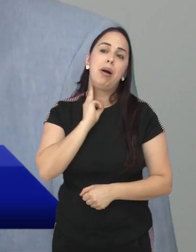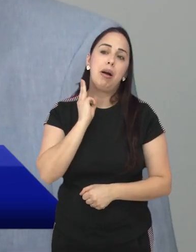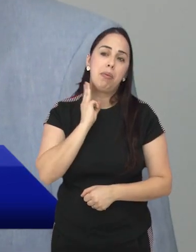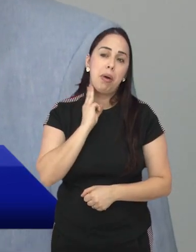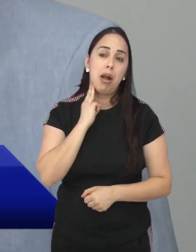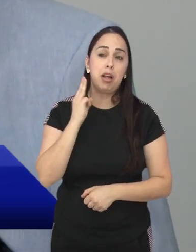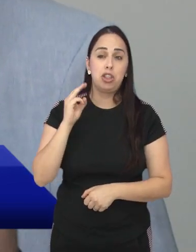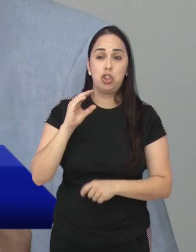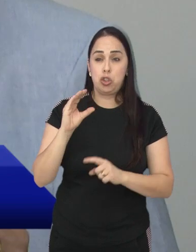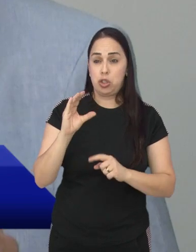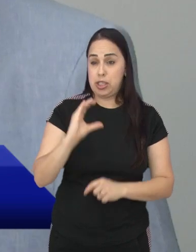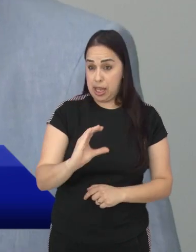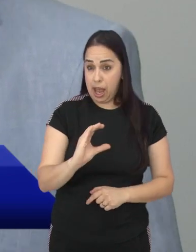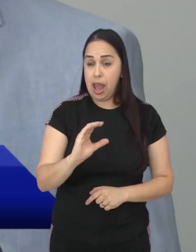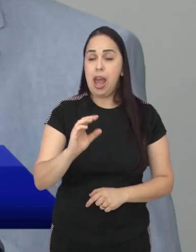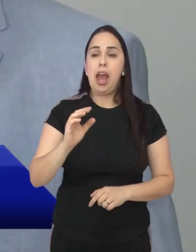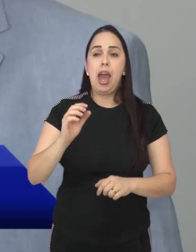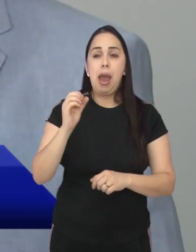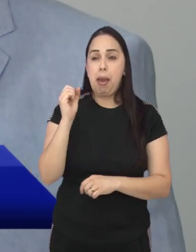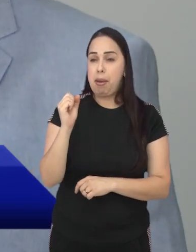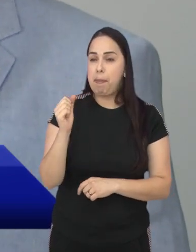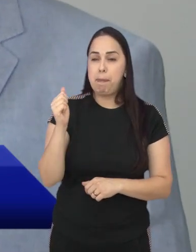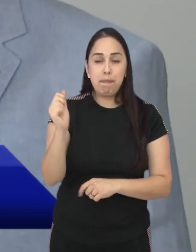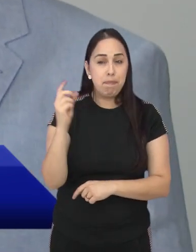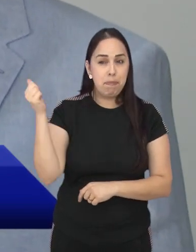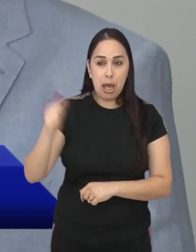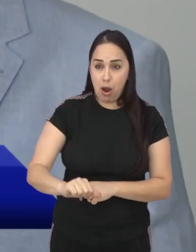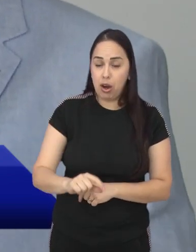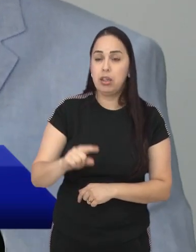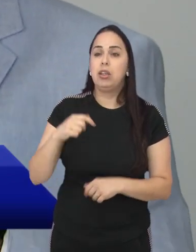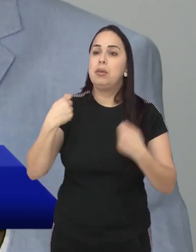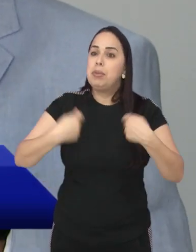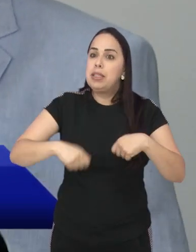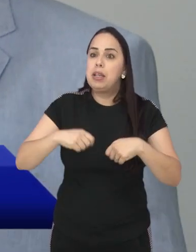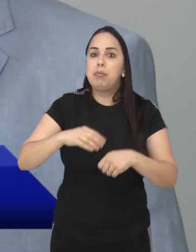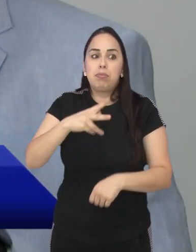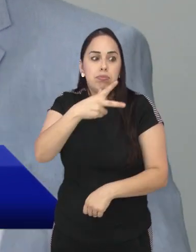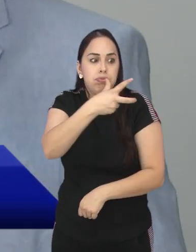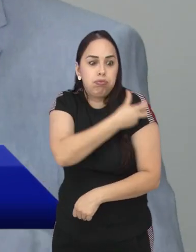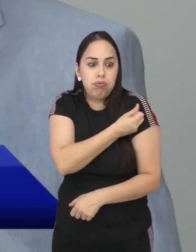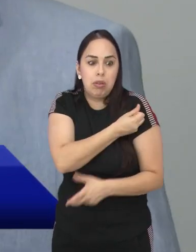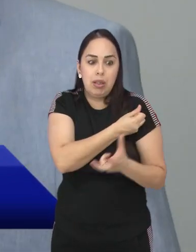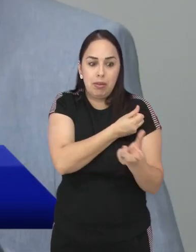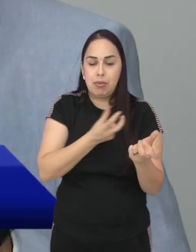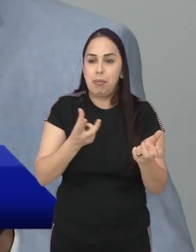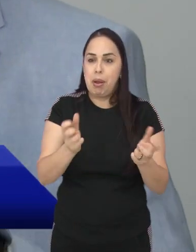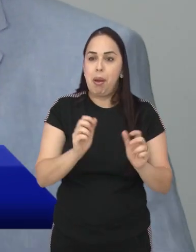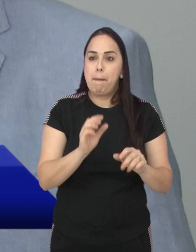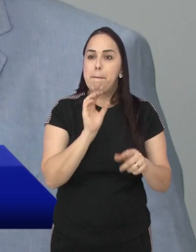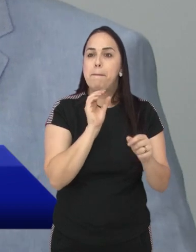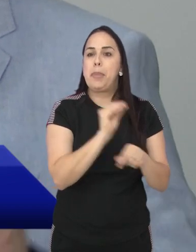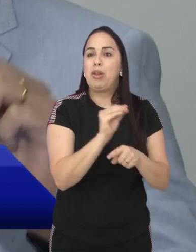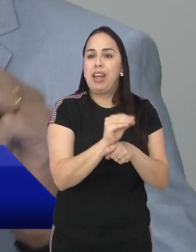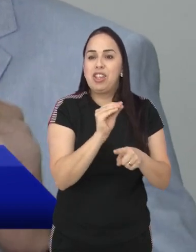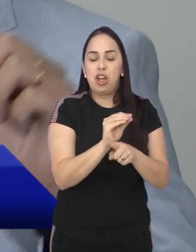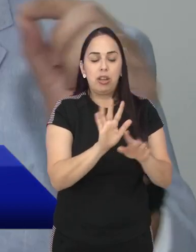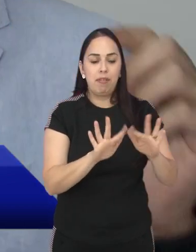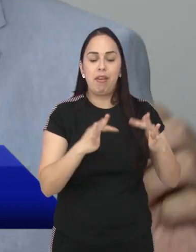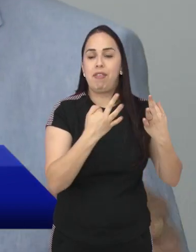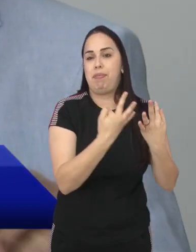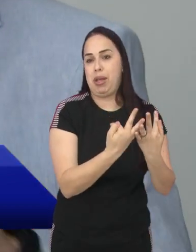é uma doença terrível e a gente não pode perder oportunidade de imunizar e proteger o meu familiar